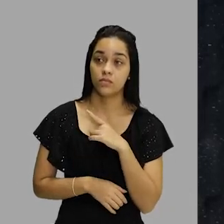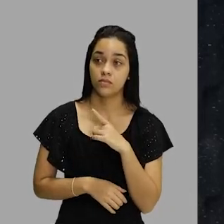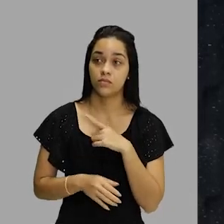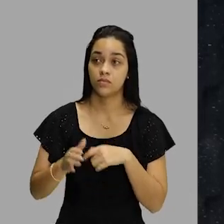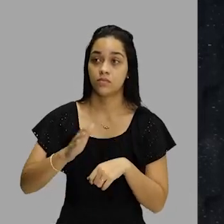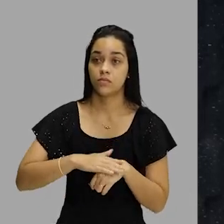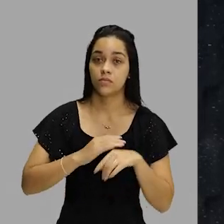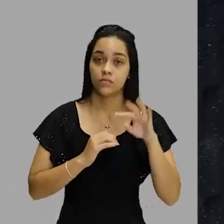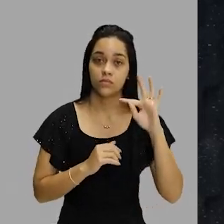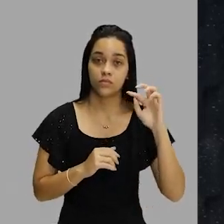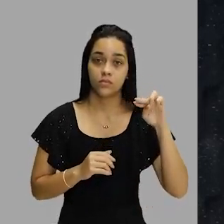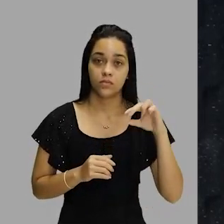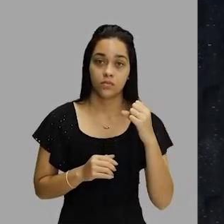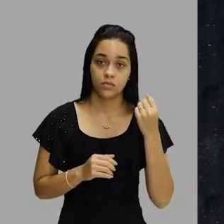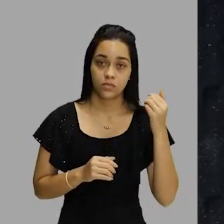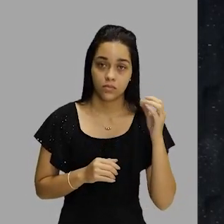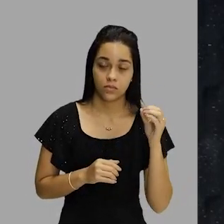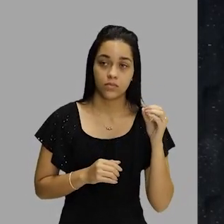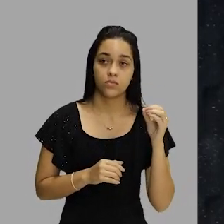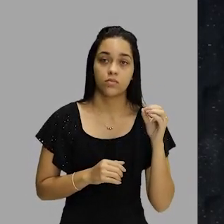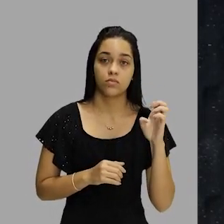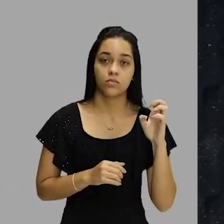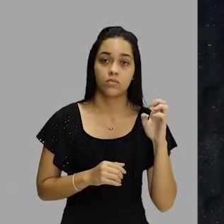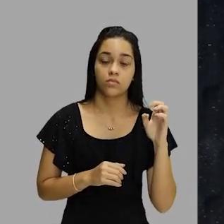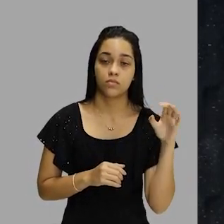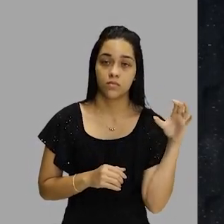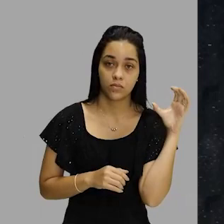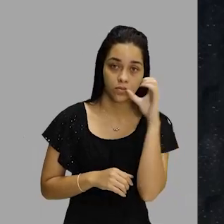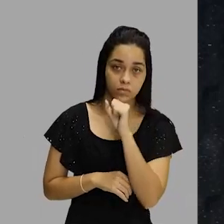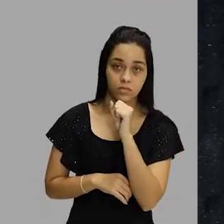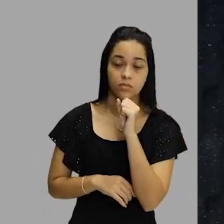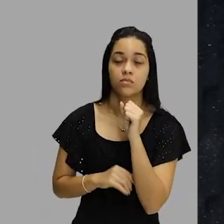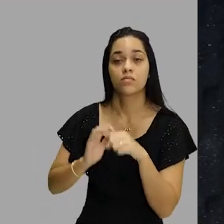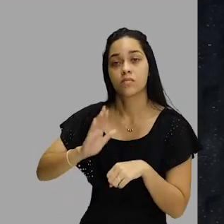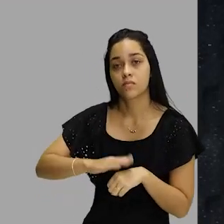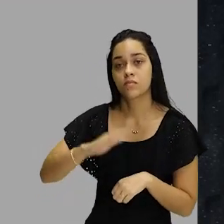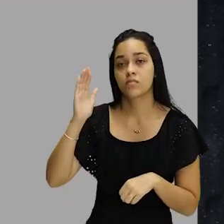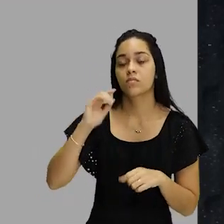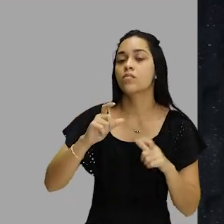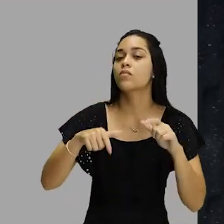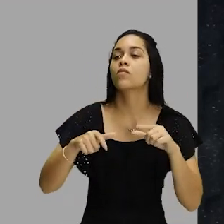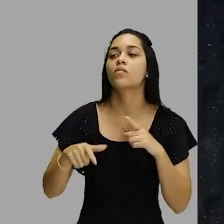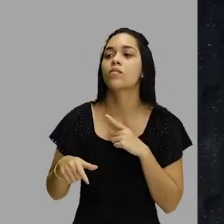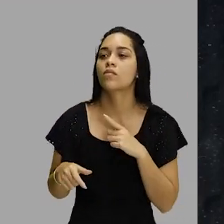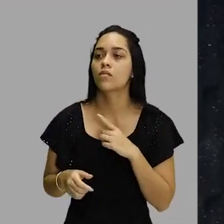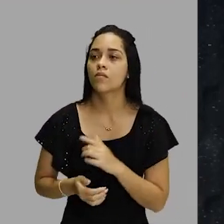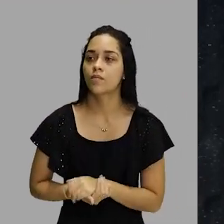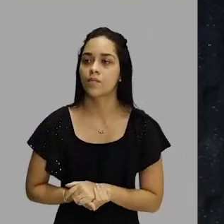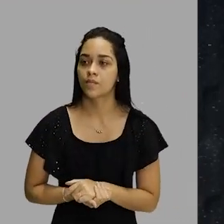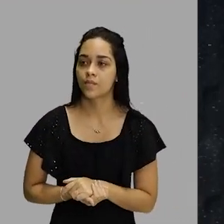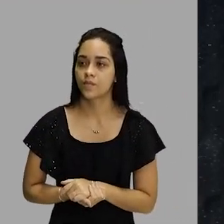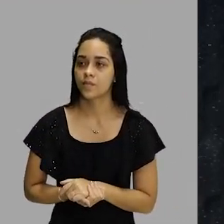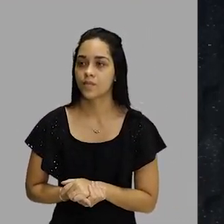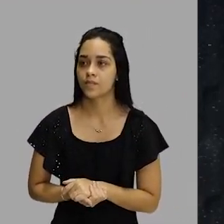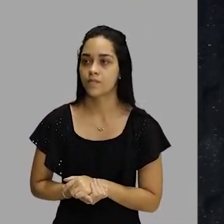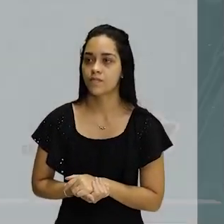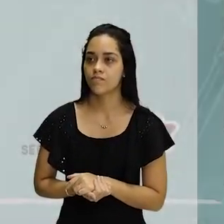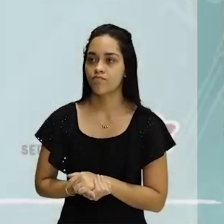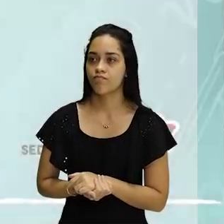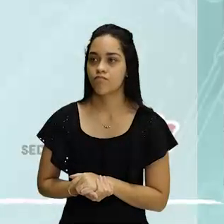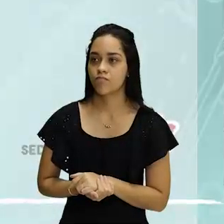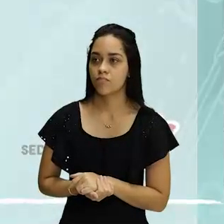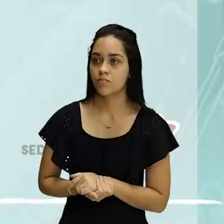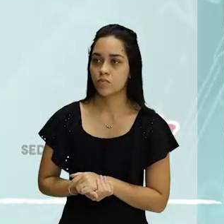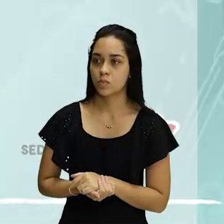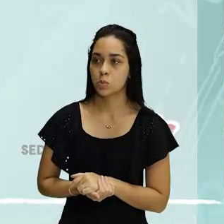maior tensão, a eficiência na contração é maior. Então, onde é que tem maior tensão? Está aqui,